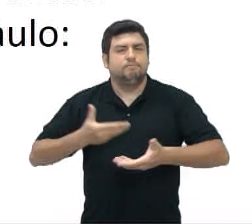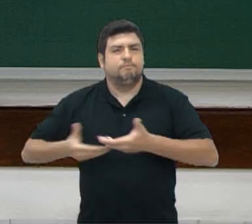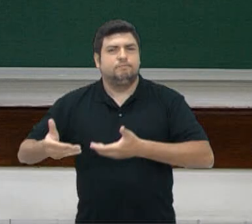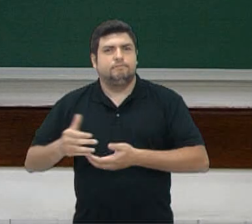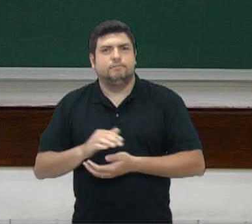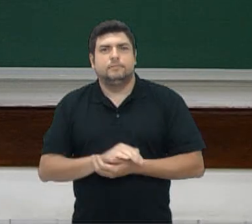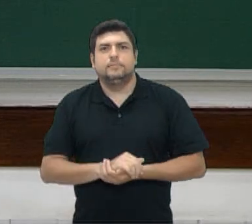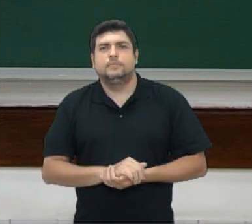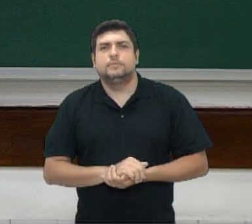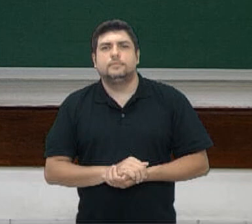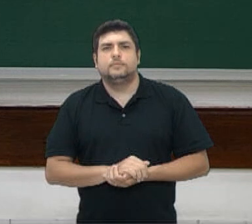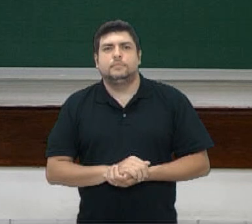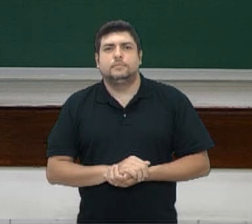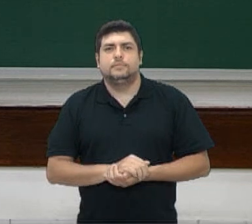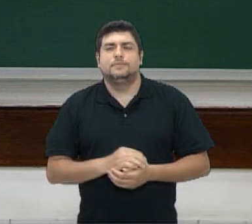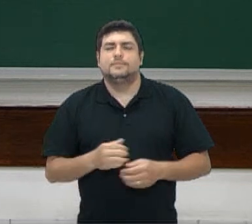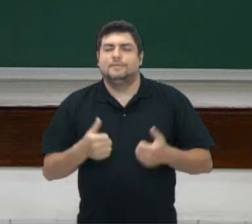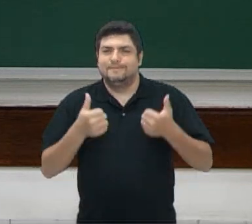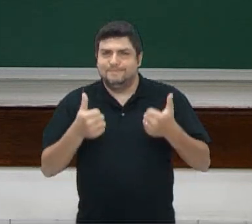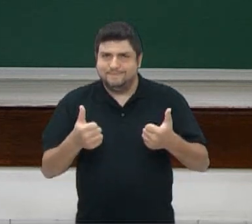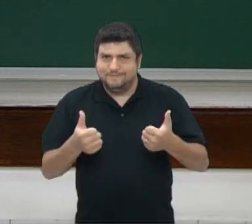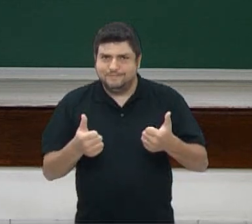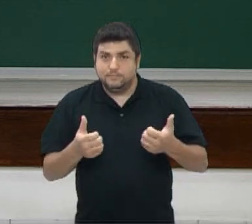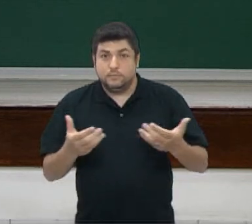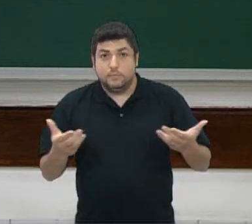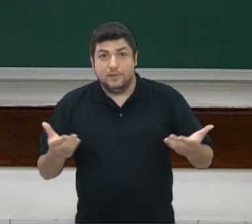a gente fica por aqui.